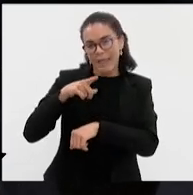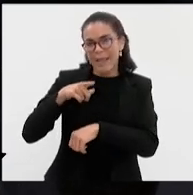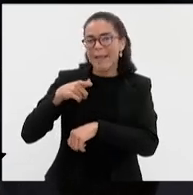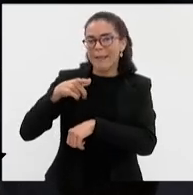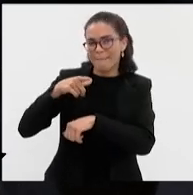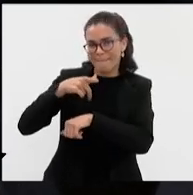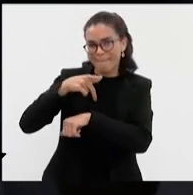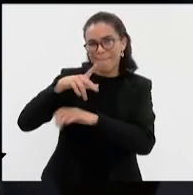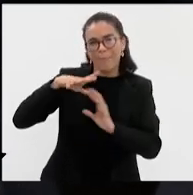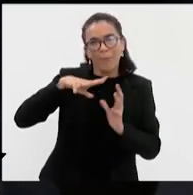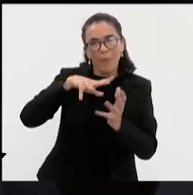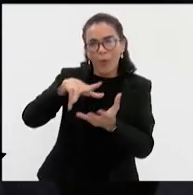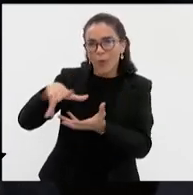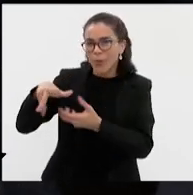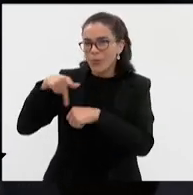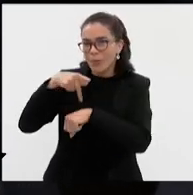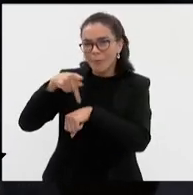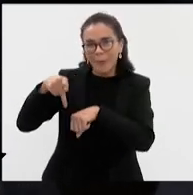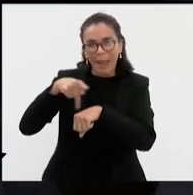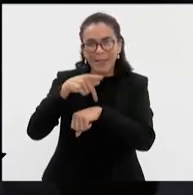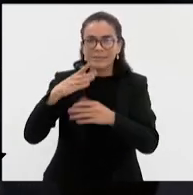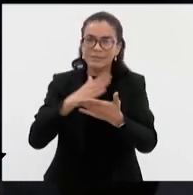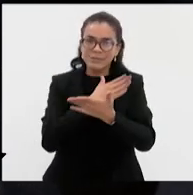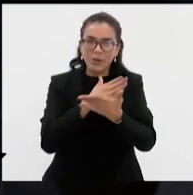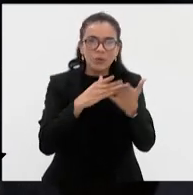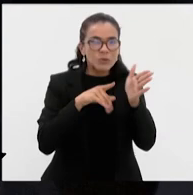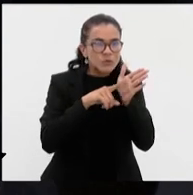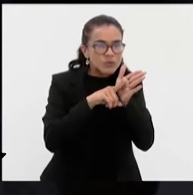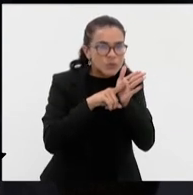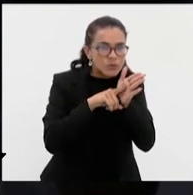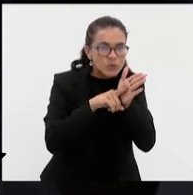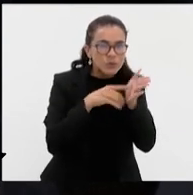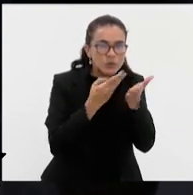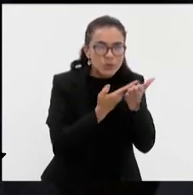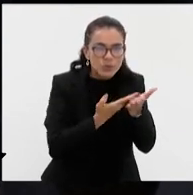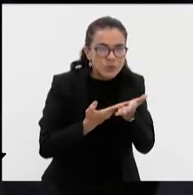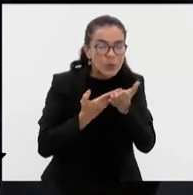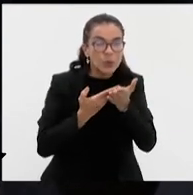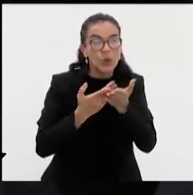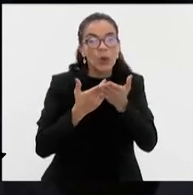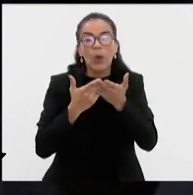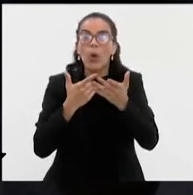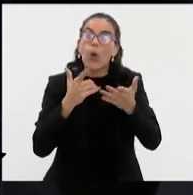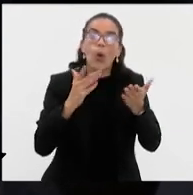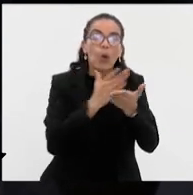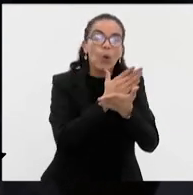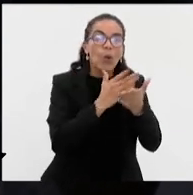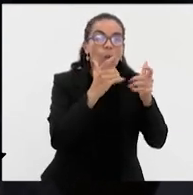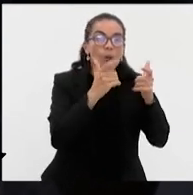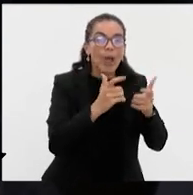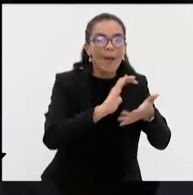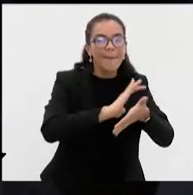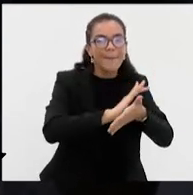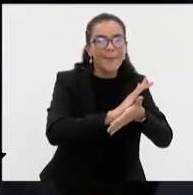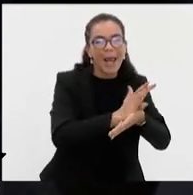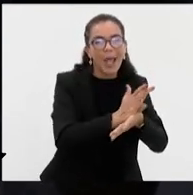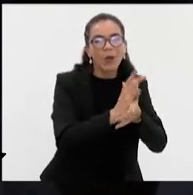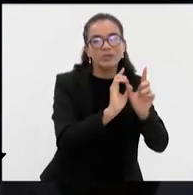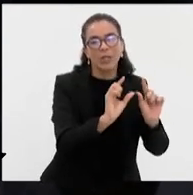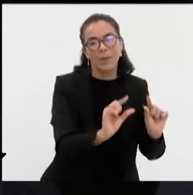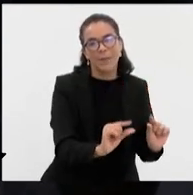estão com esses estudos mais profundos, onde o próprio preconceito é menor, não é quer dizer que não exista,